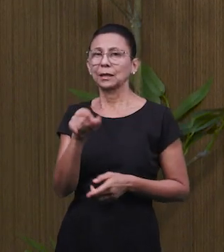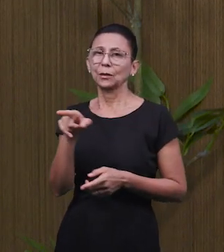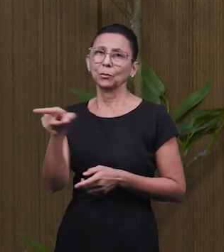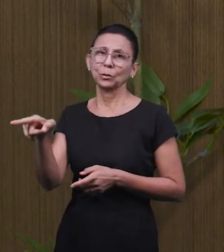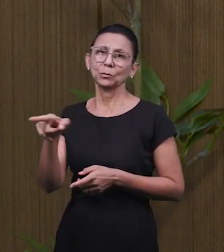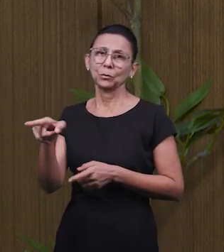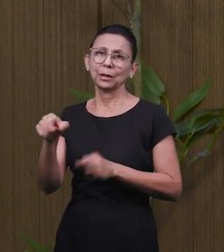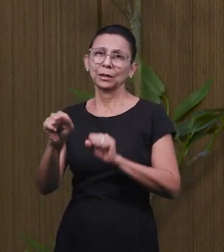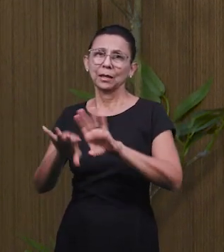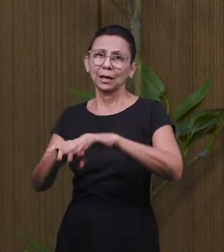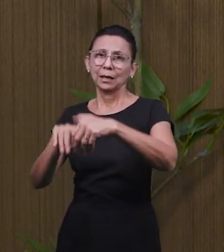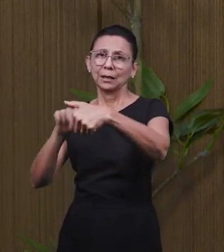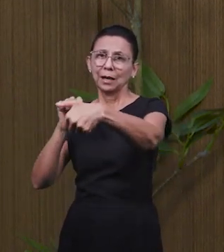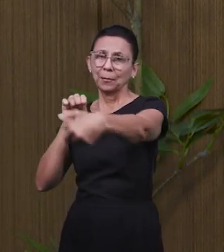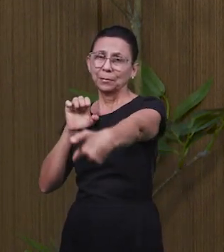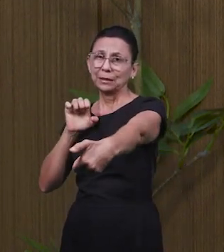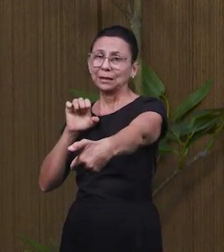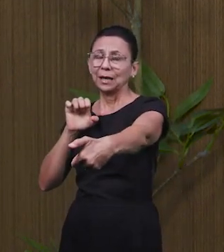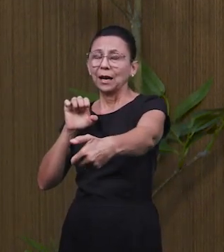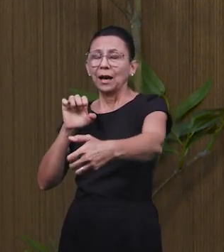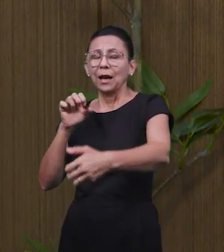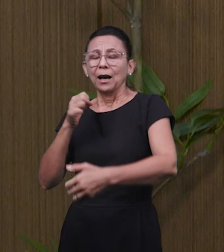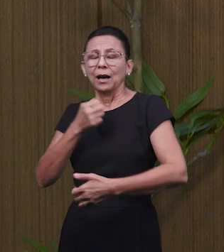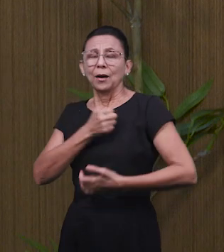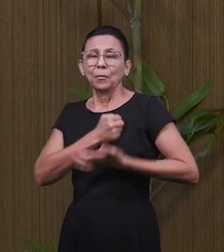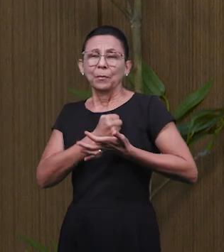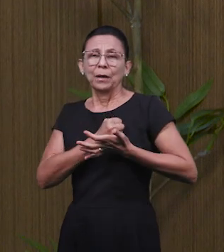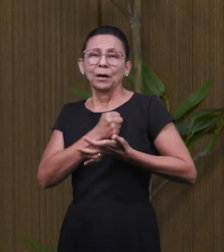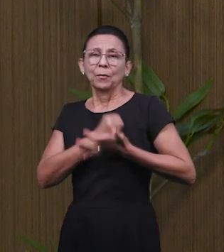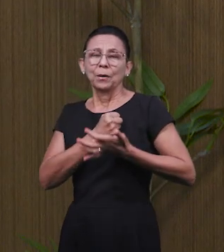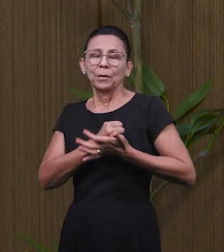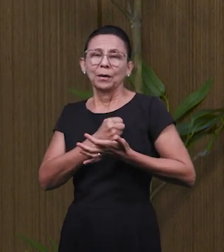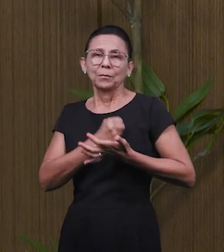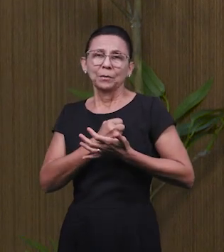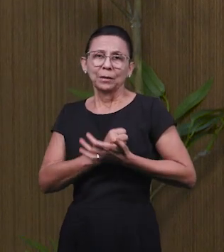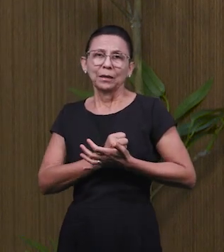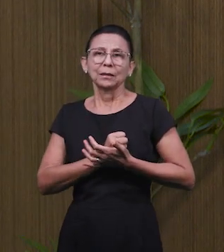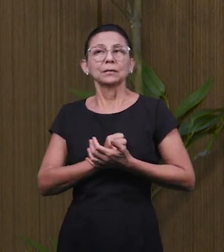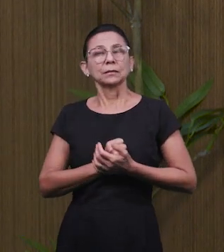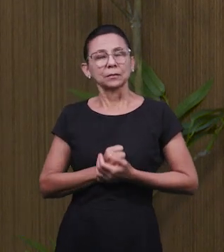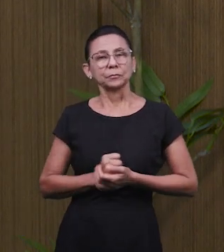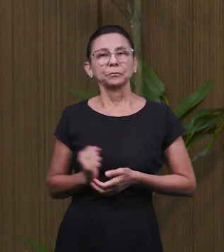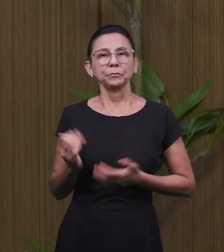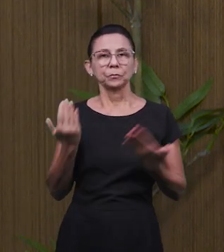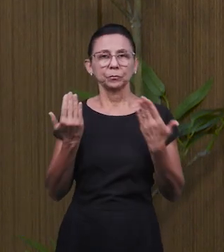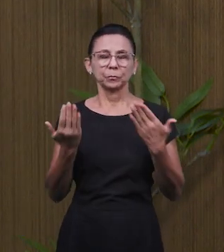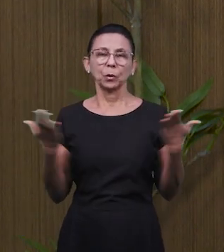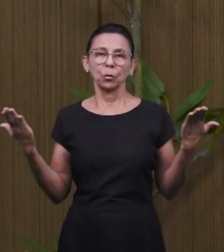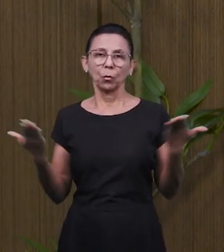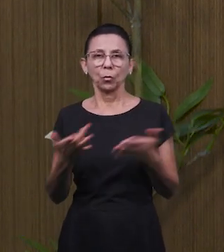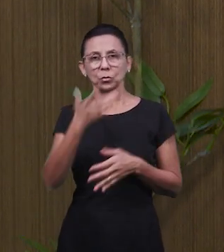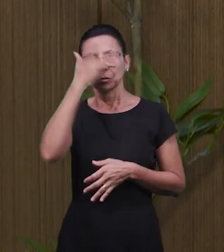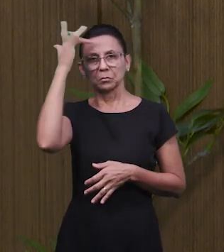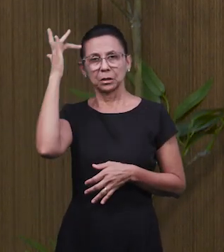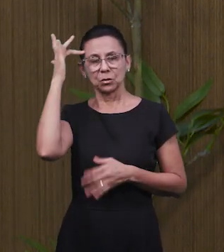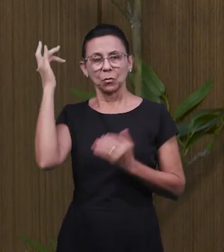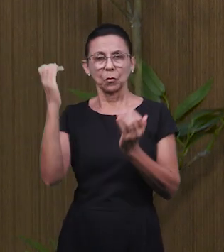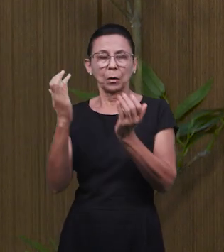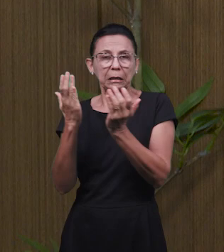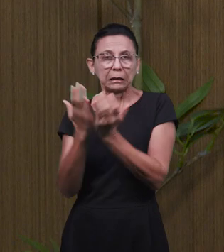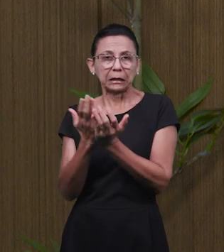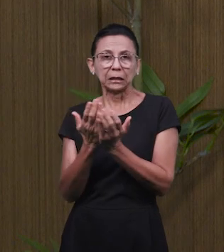arde, porque está na letra, está lendo livro. A Bíblia é como se fosse um livro